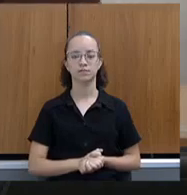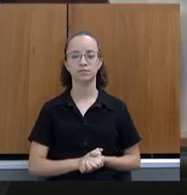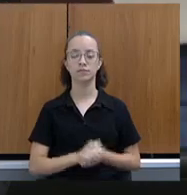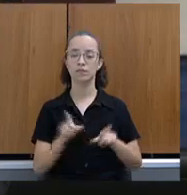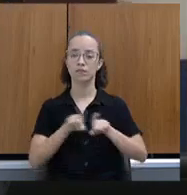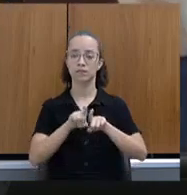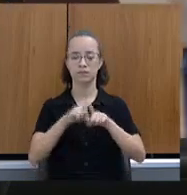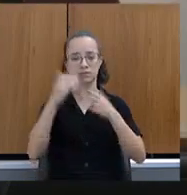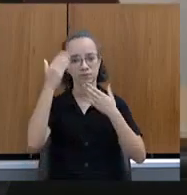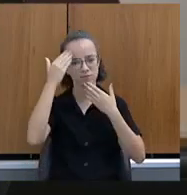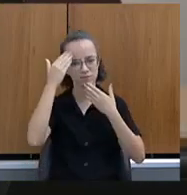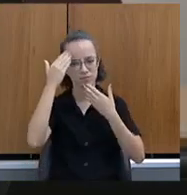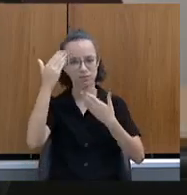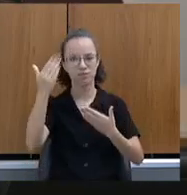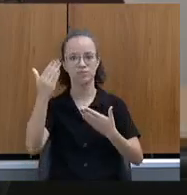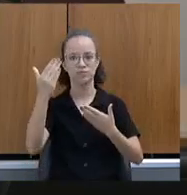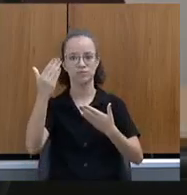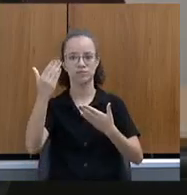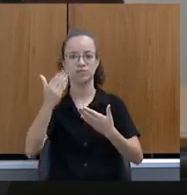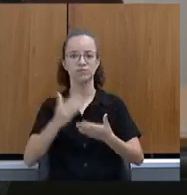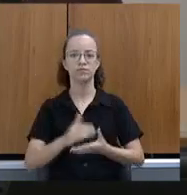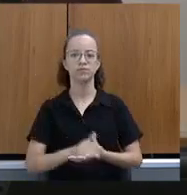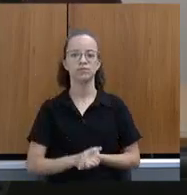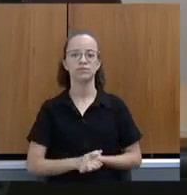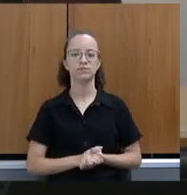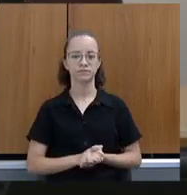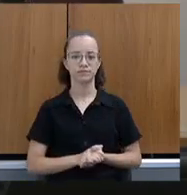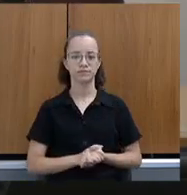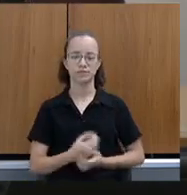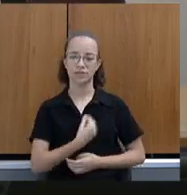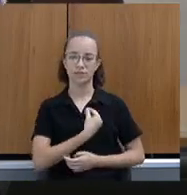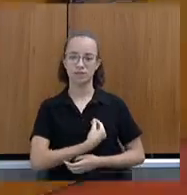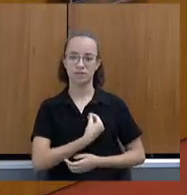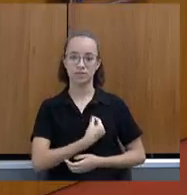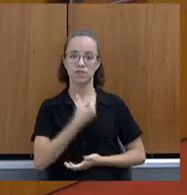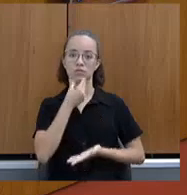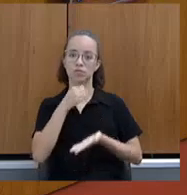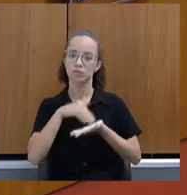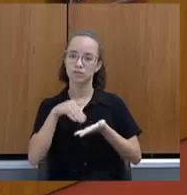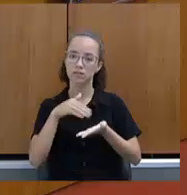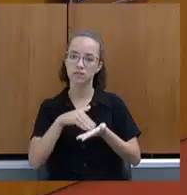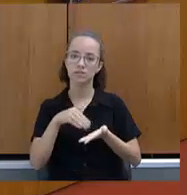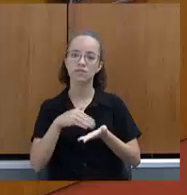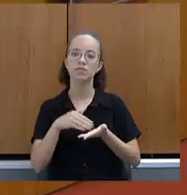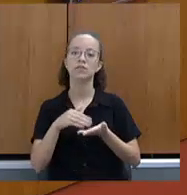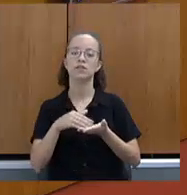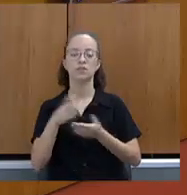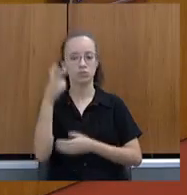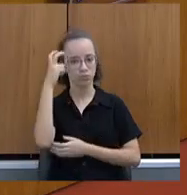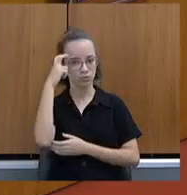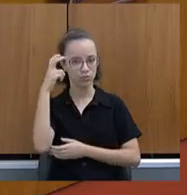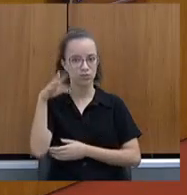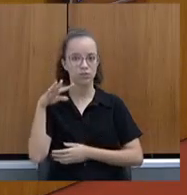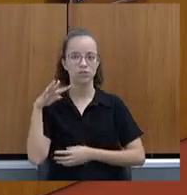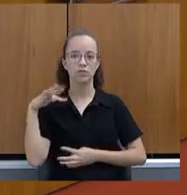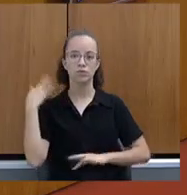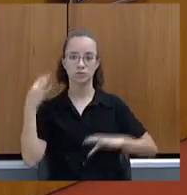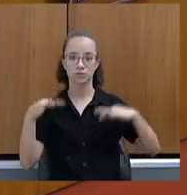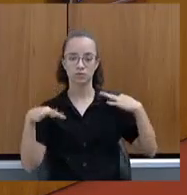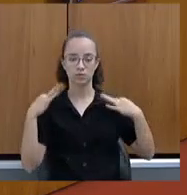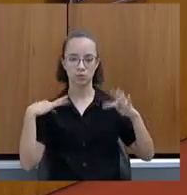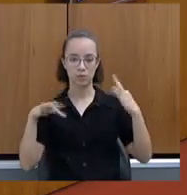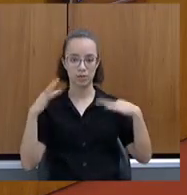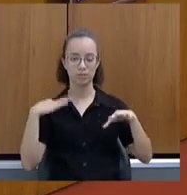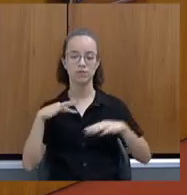também na presença do nosso Secretário de Cultura e turismo Leônidas de